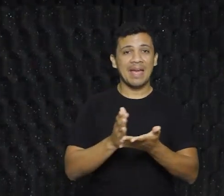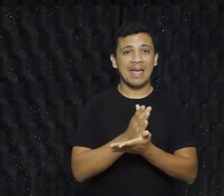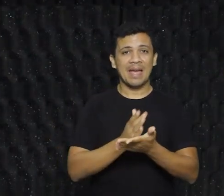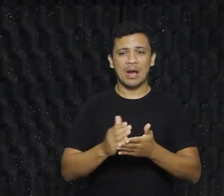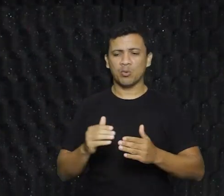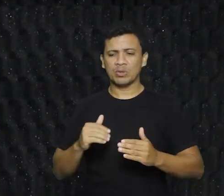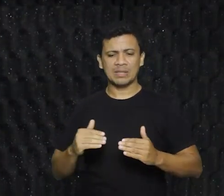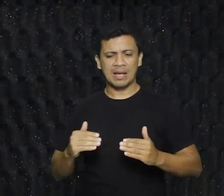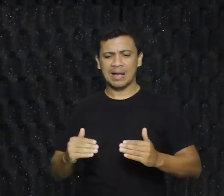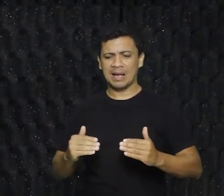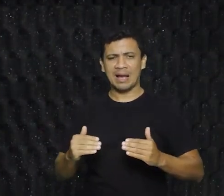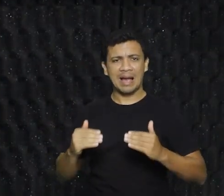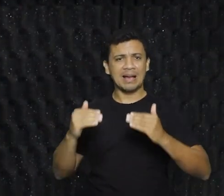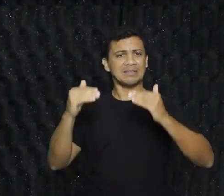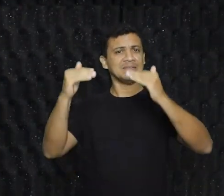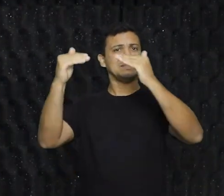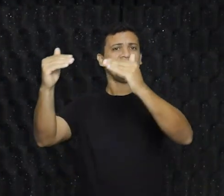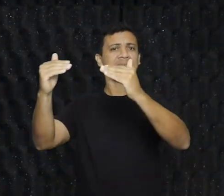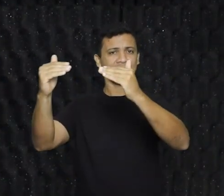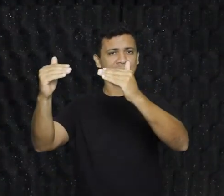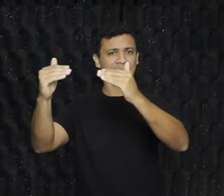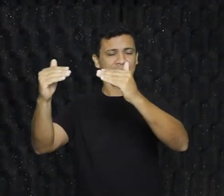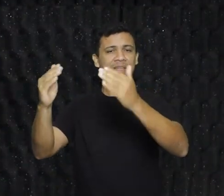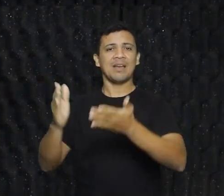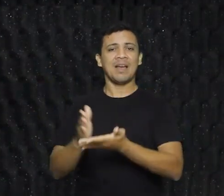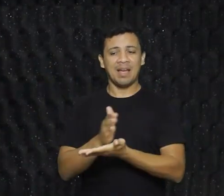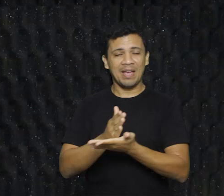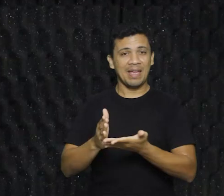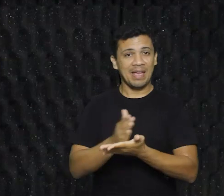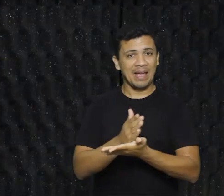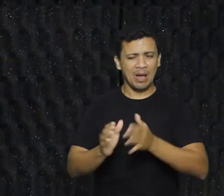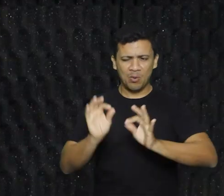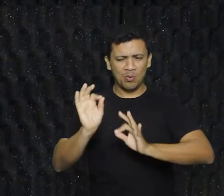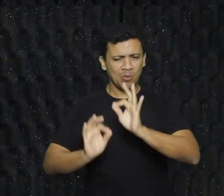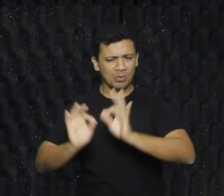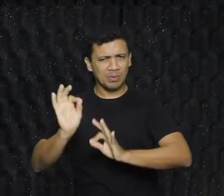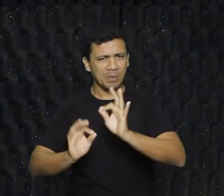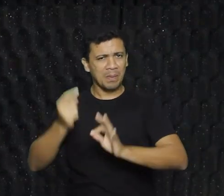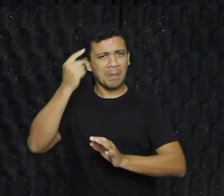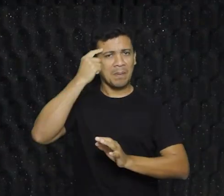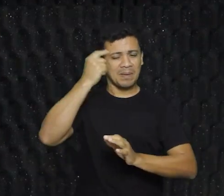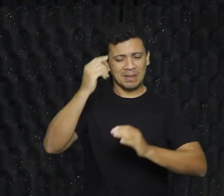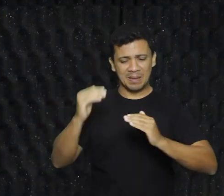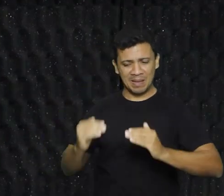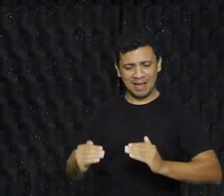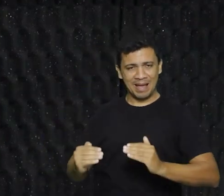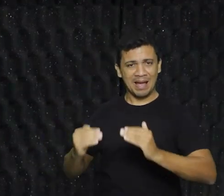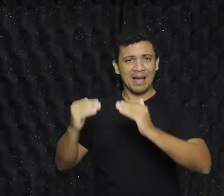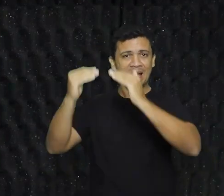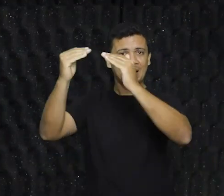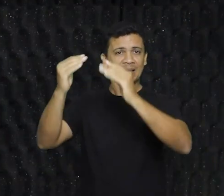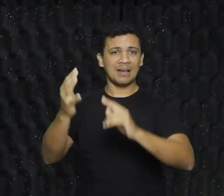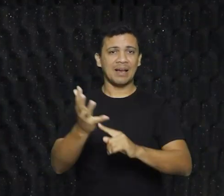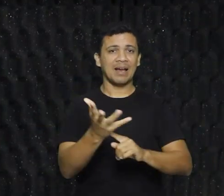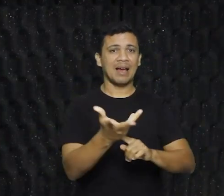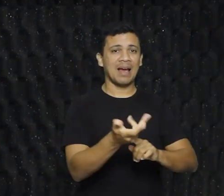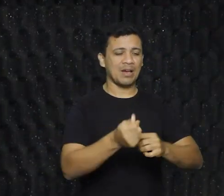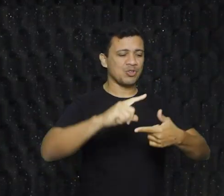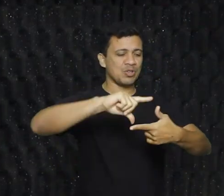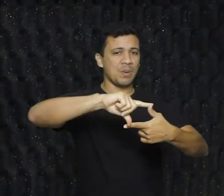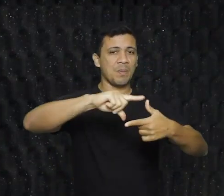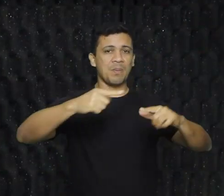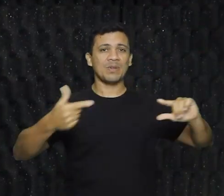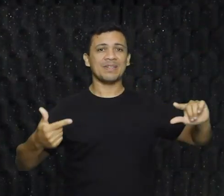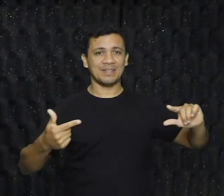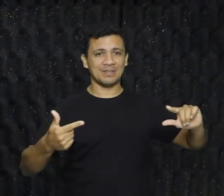à frente, que está além, ou seja, alguma coisa que foi projetada para o que a gente chama de arte moderna,